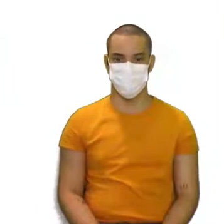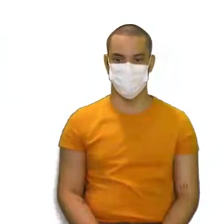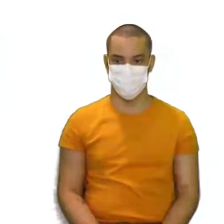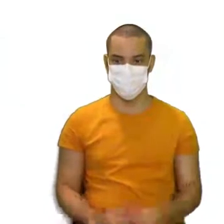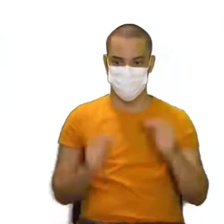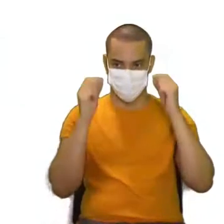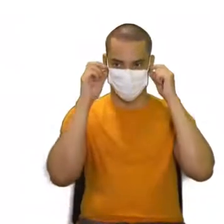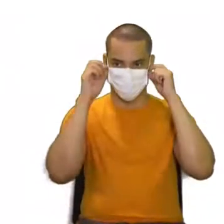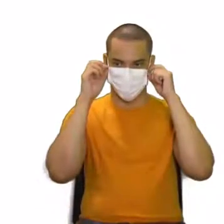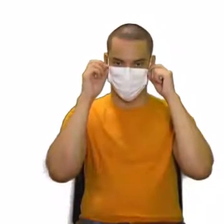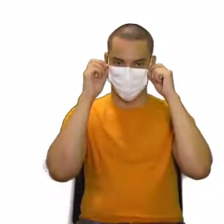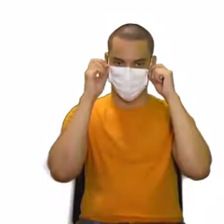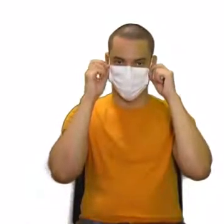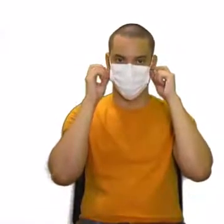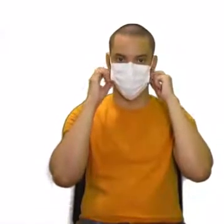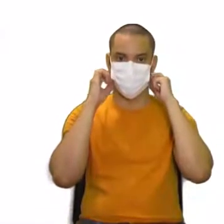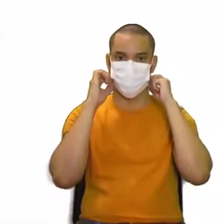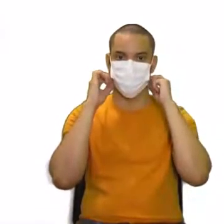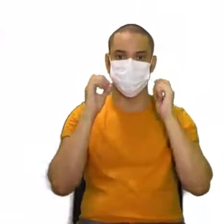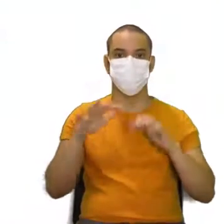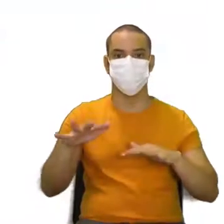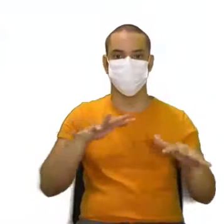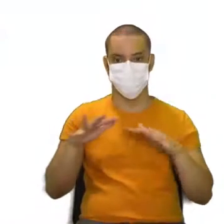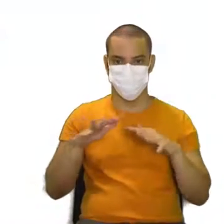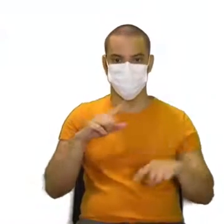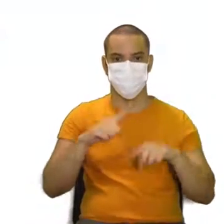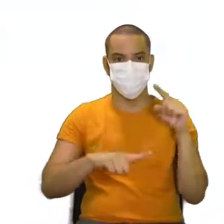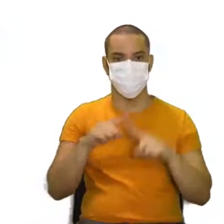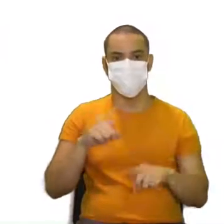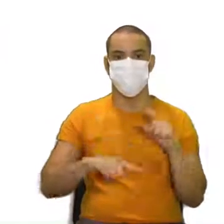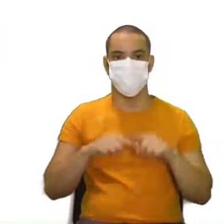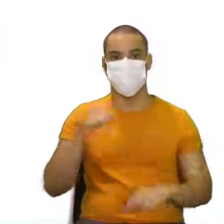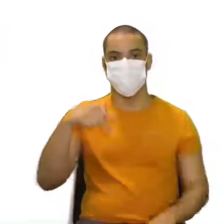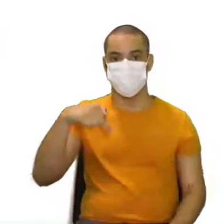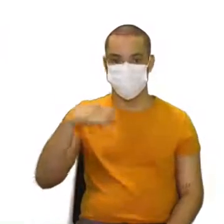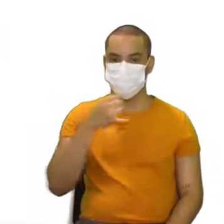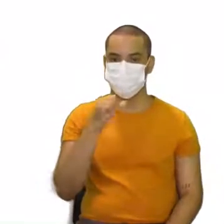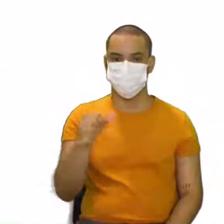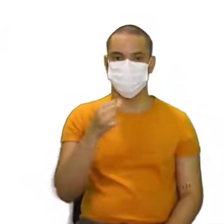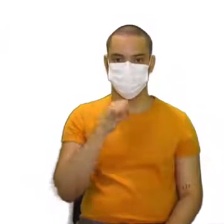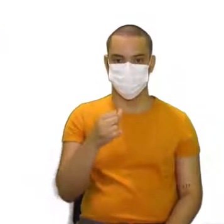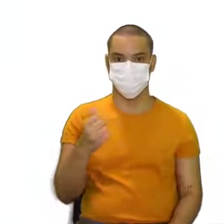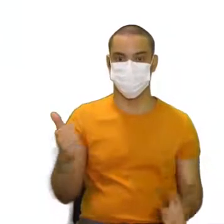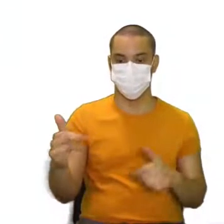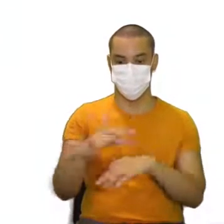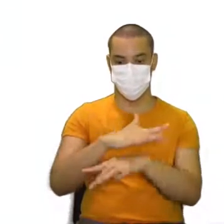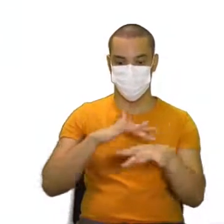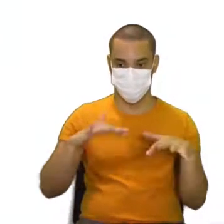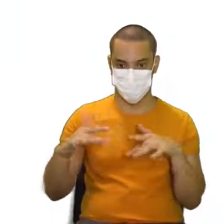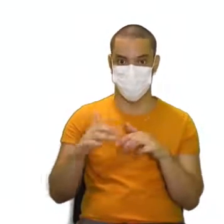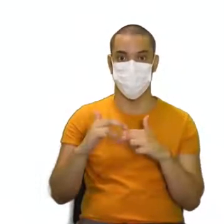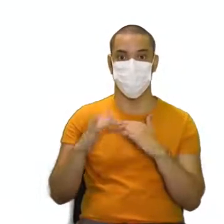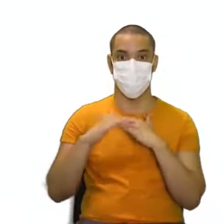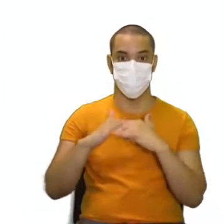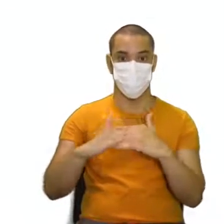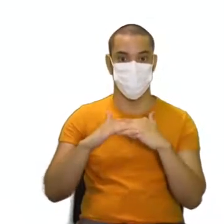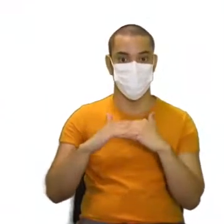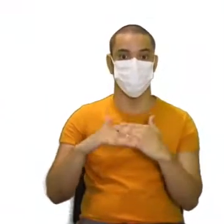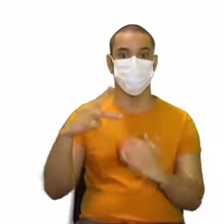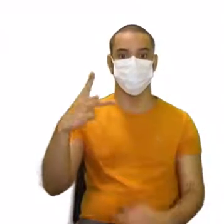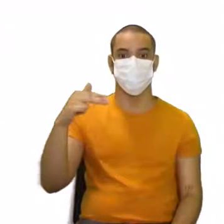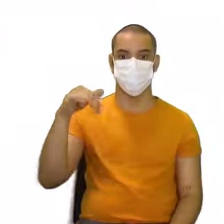um bom movimento de uma carga elétrica em um campo magnético uniforme né considerando uma carga puntiforme